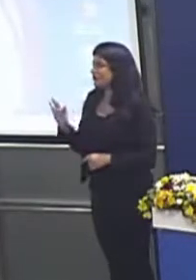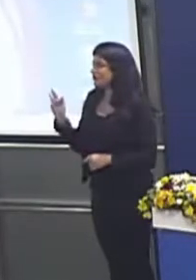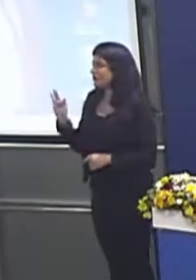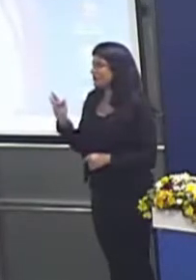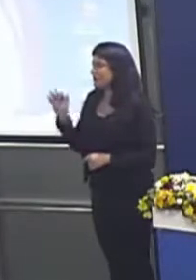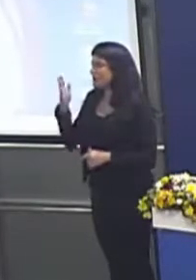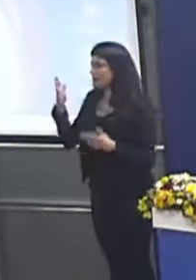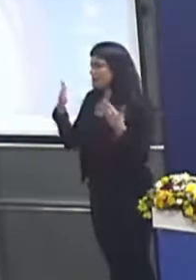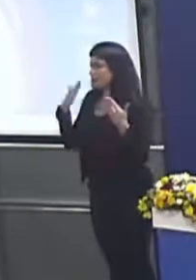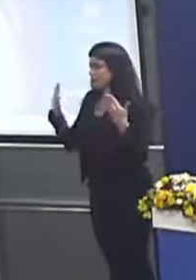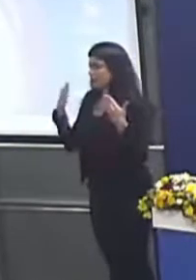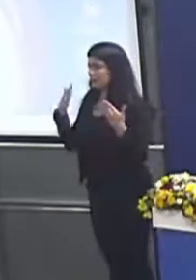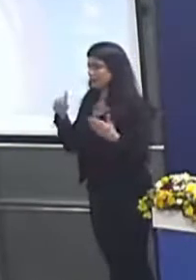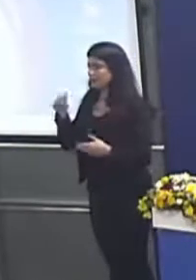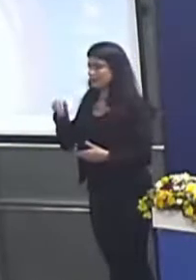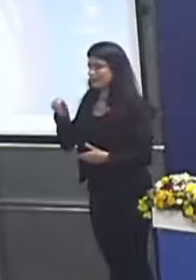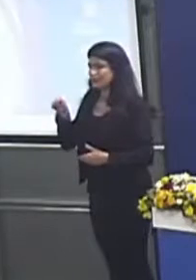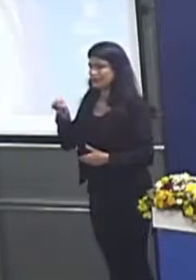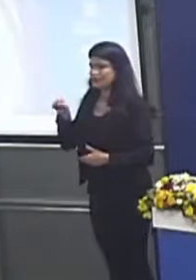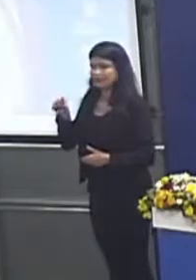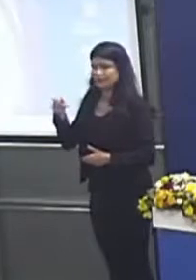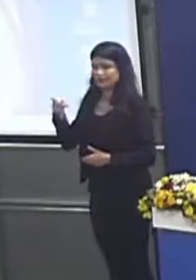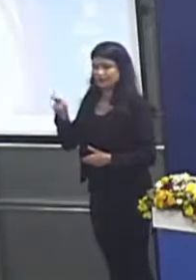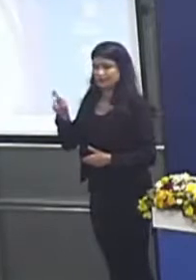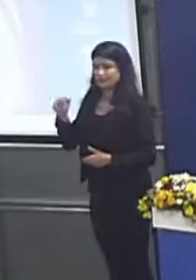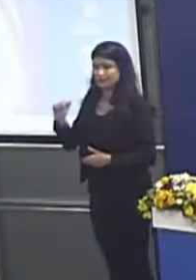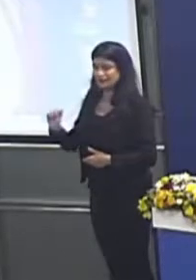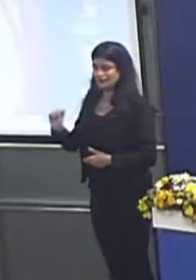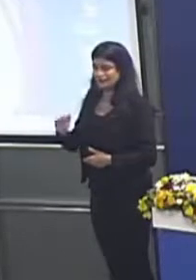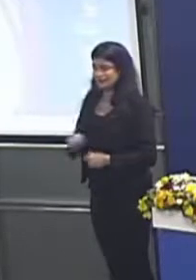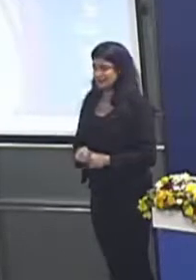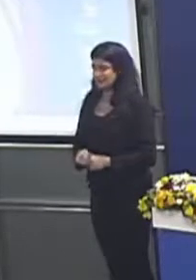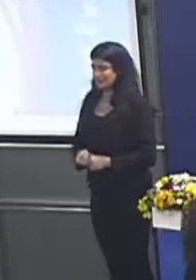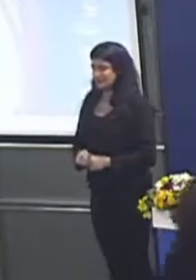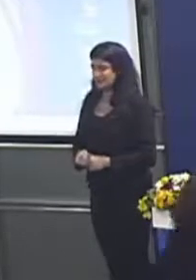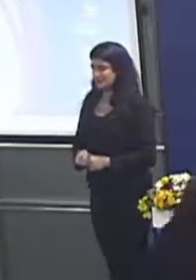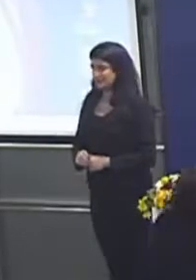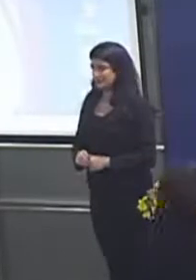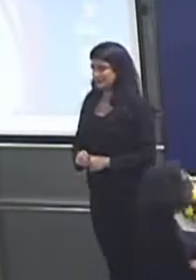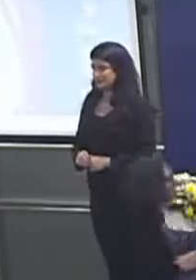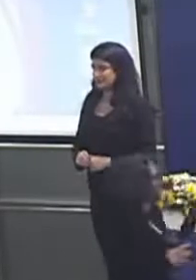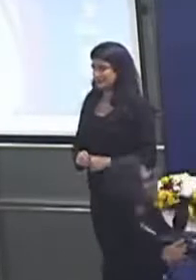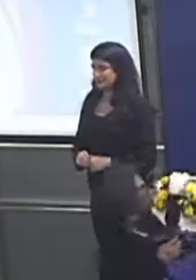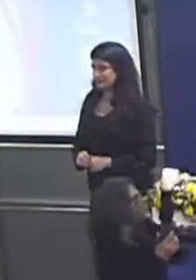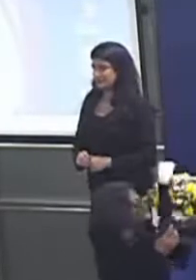de Psicologia, Ana Sandra Fernandes Arcoverde Nóbrega.